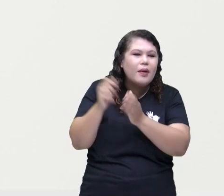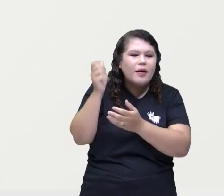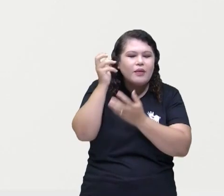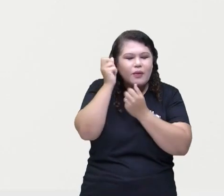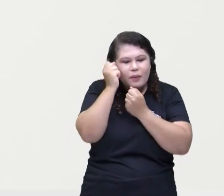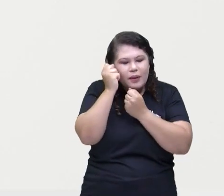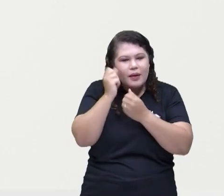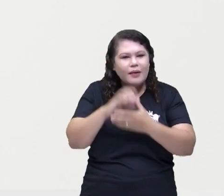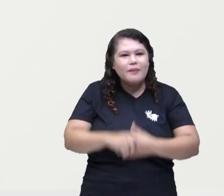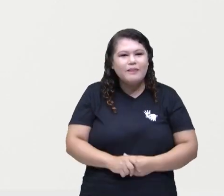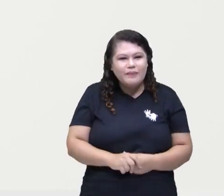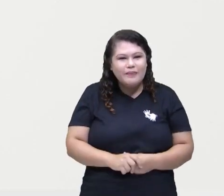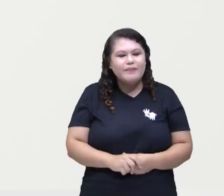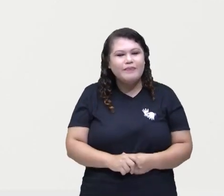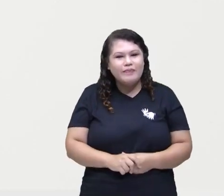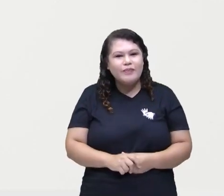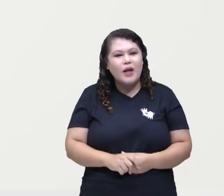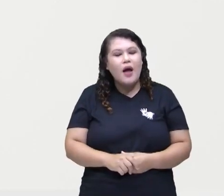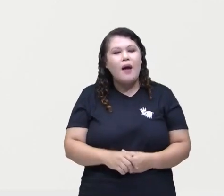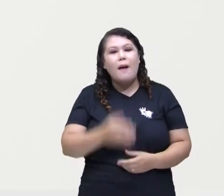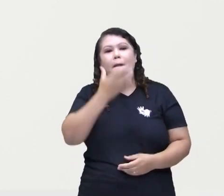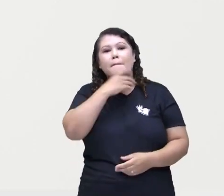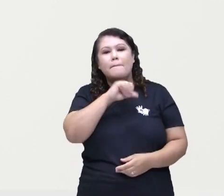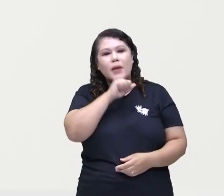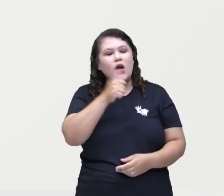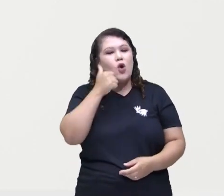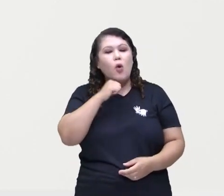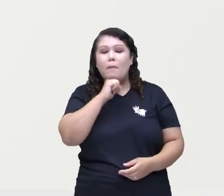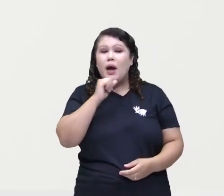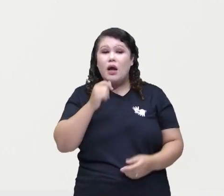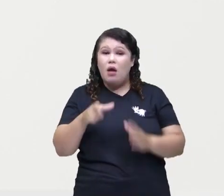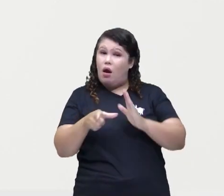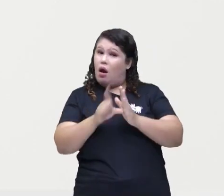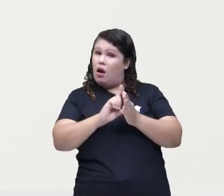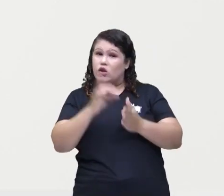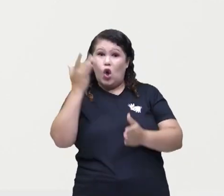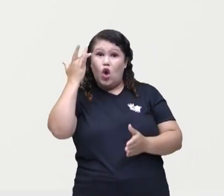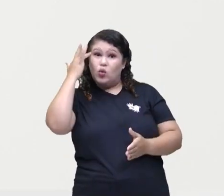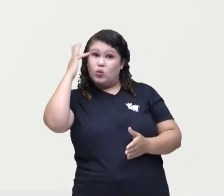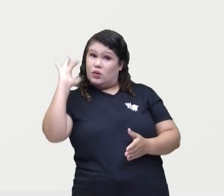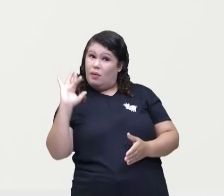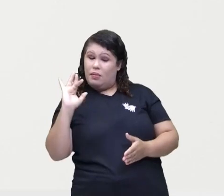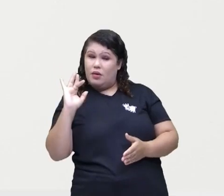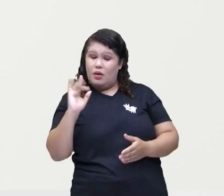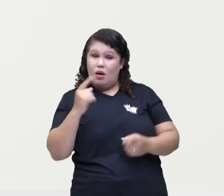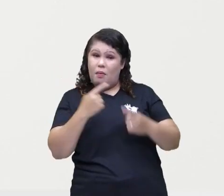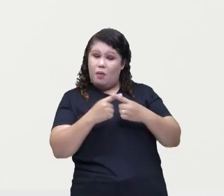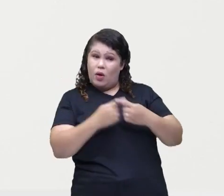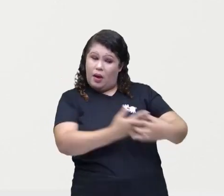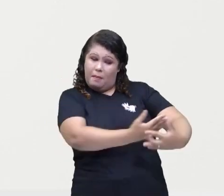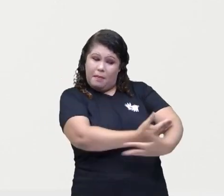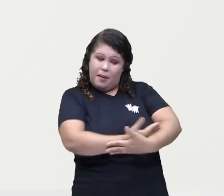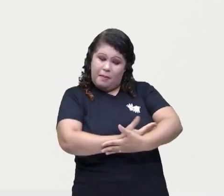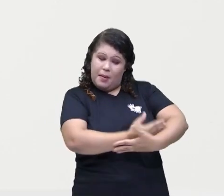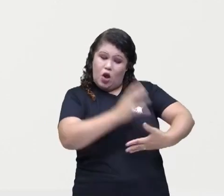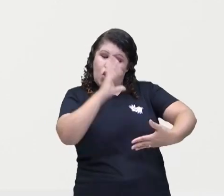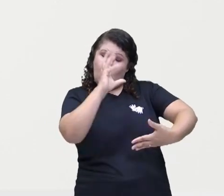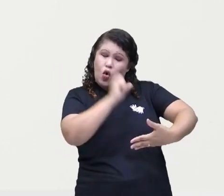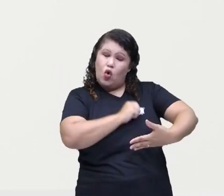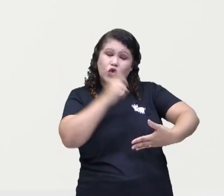porque antes eu não conseguia dormir sem escutar o som da voz da minha